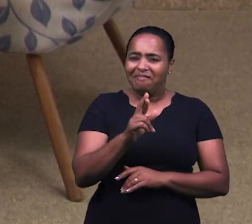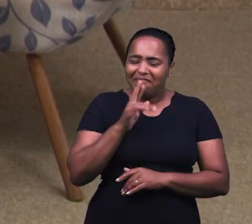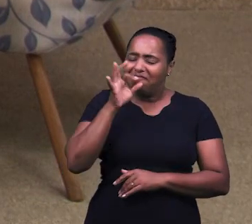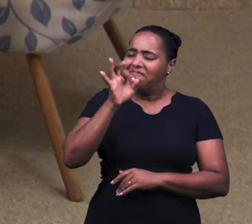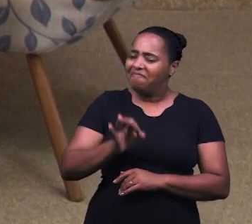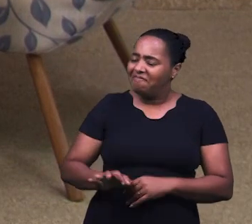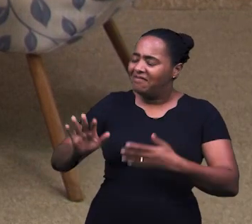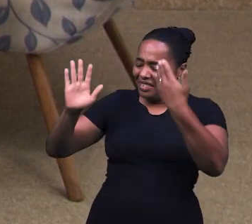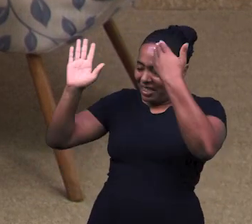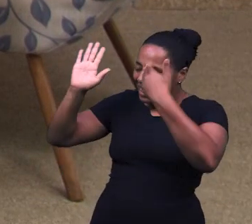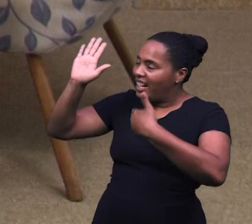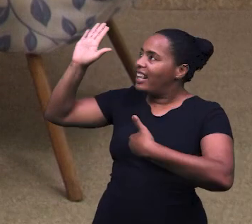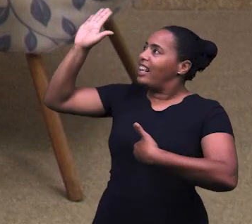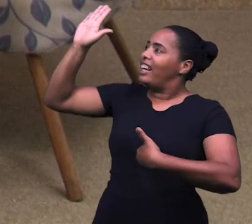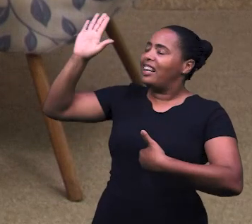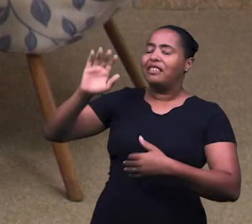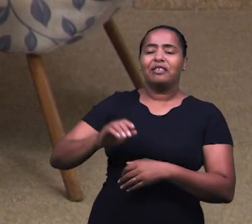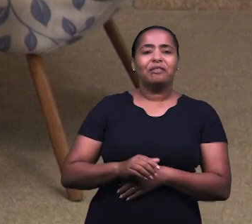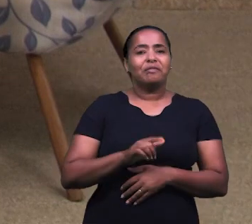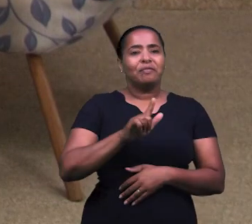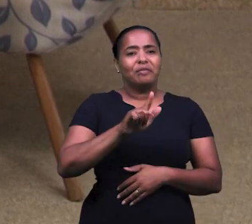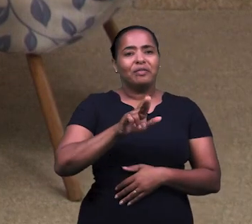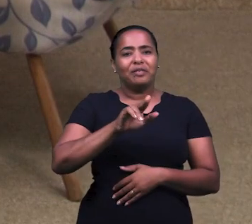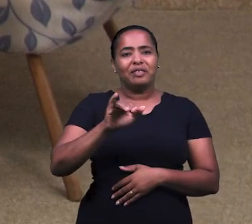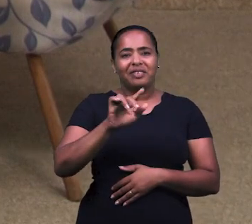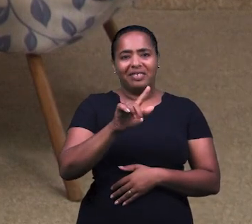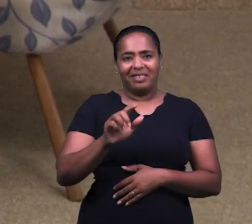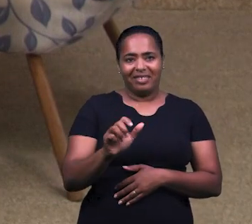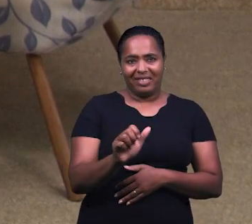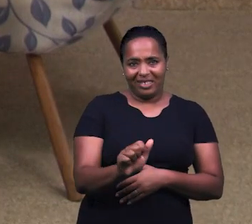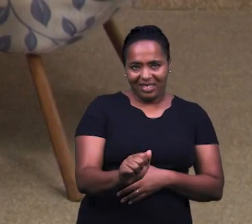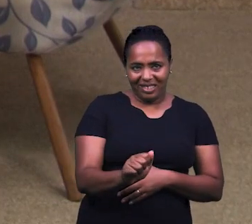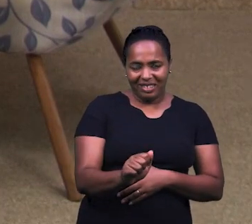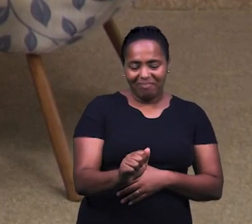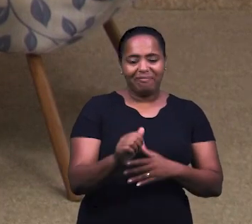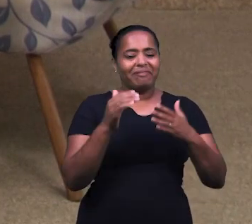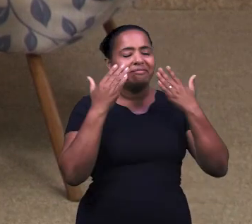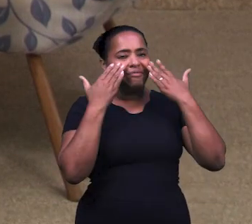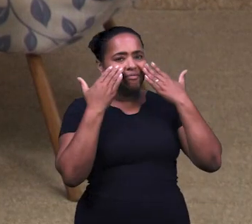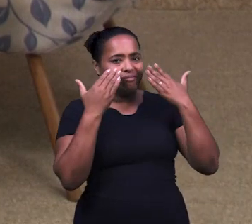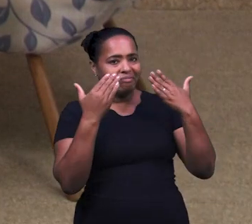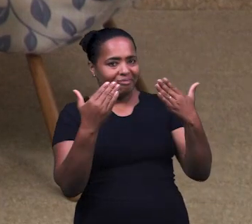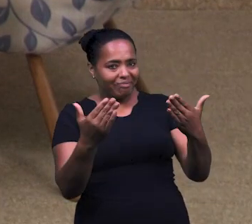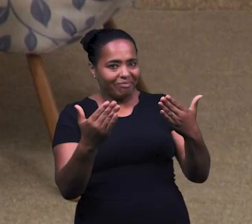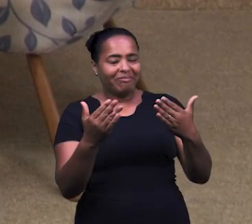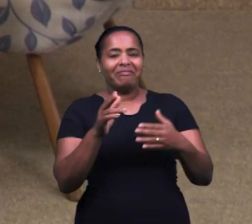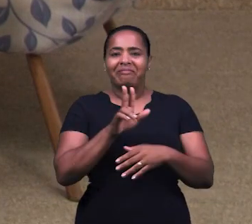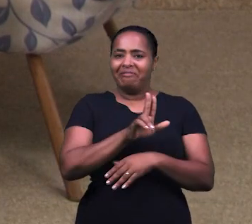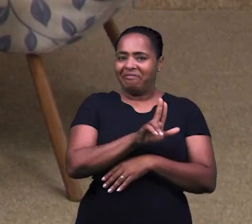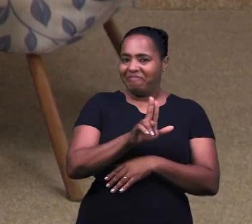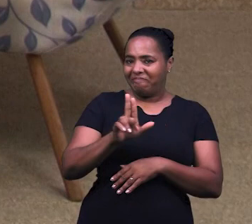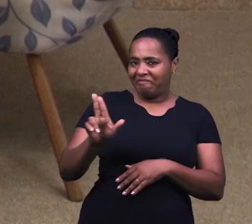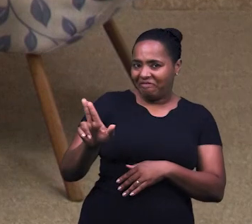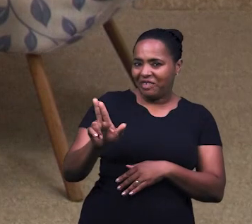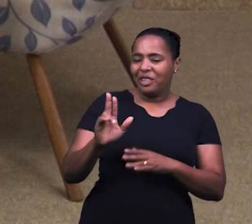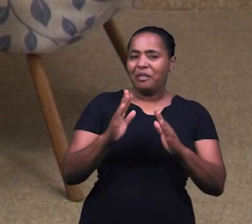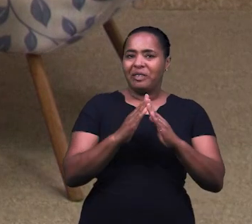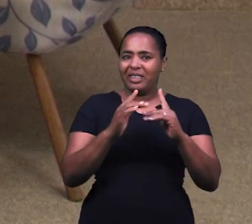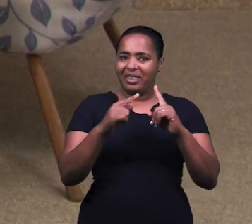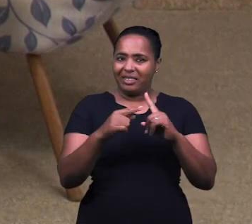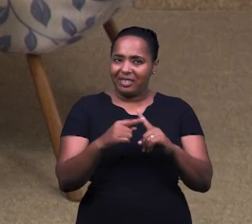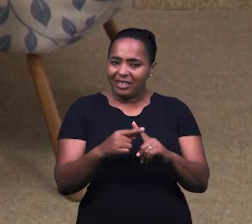respondeu certinho. Eis-me aqui. E a Luísa, que se apresentou para nós, deu o seu nome, a